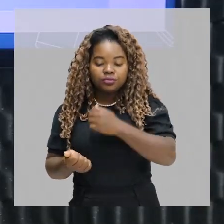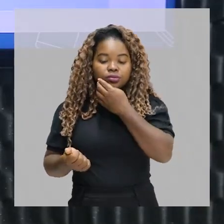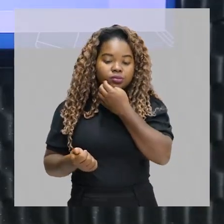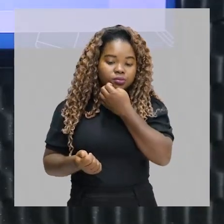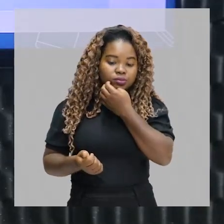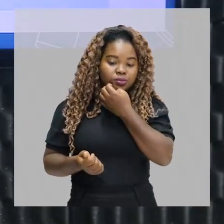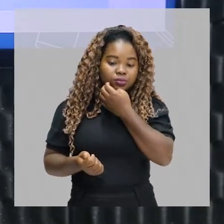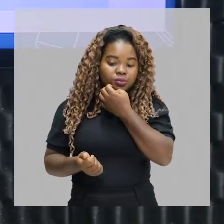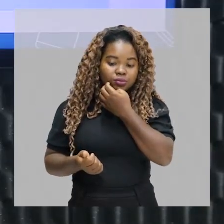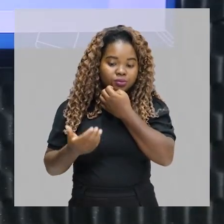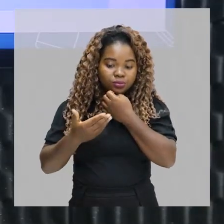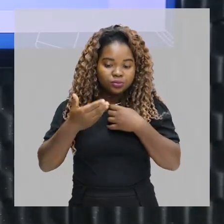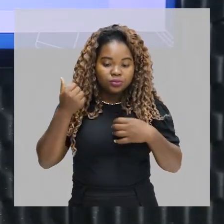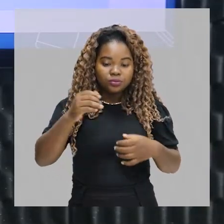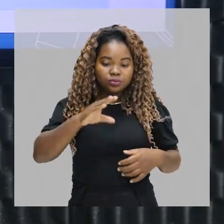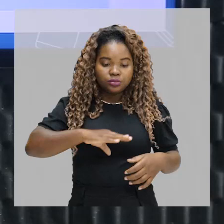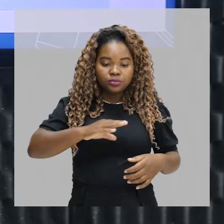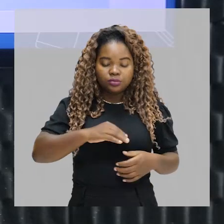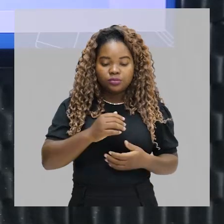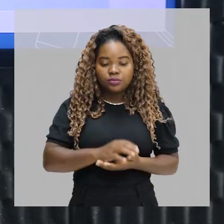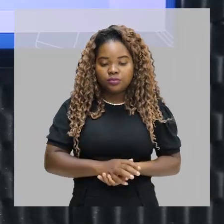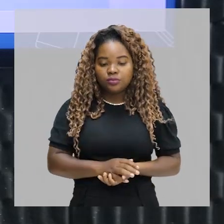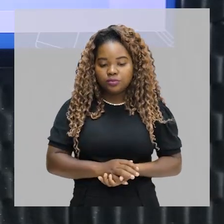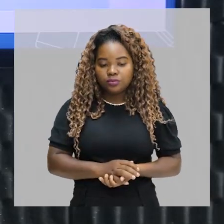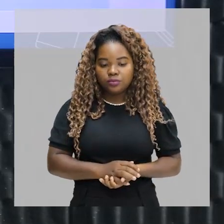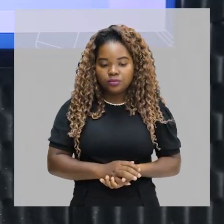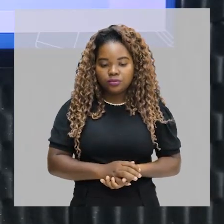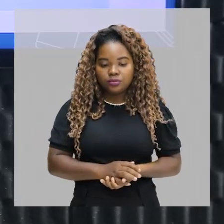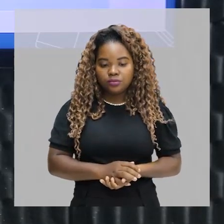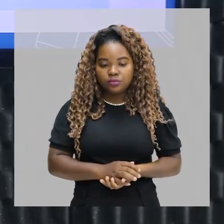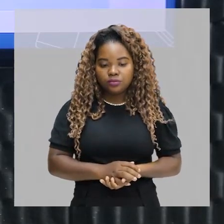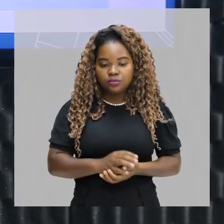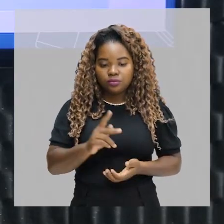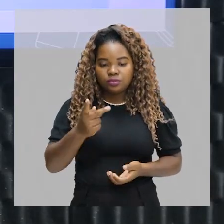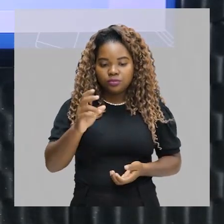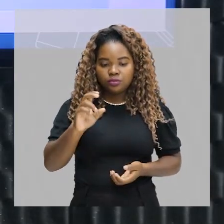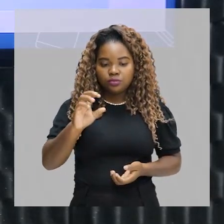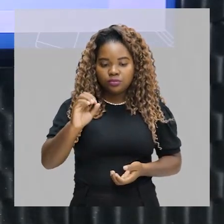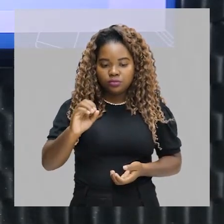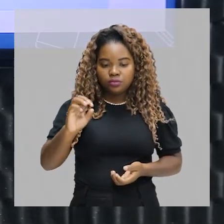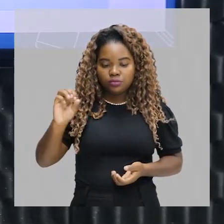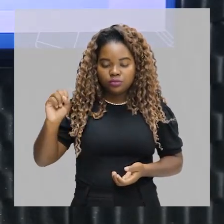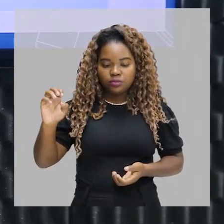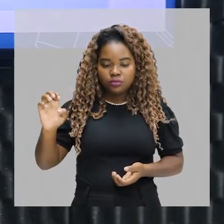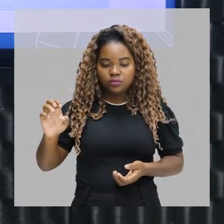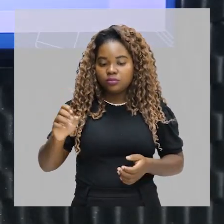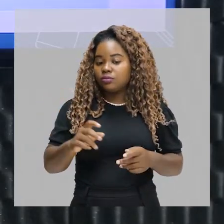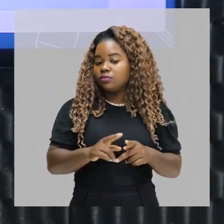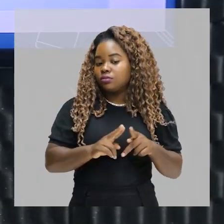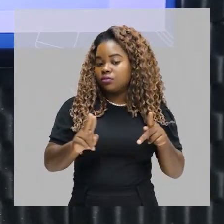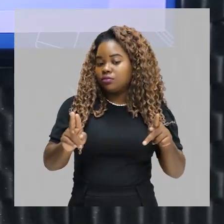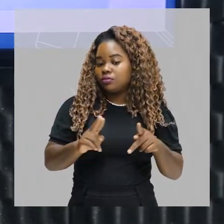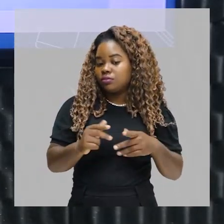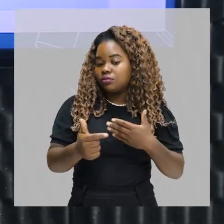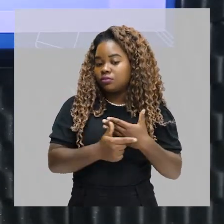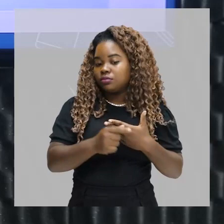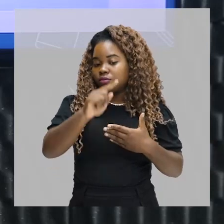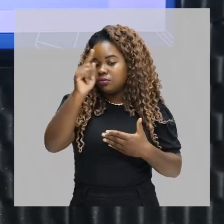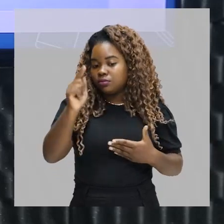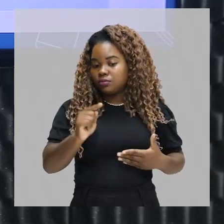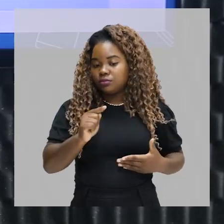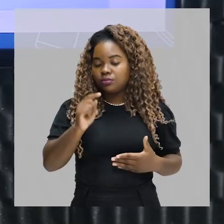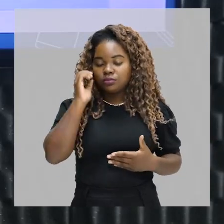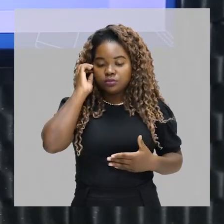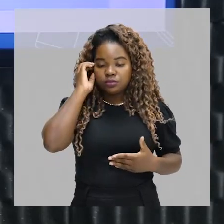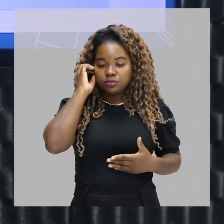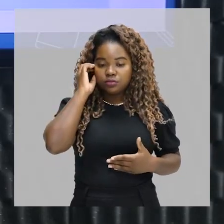algo que soa melhor em português. E o whose é um pronome que, quando ele faz função de interrogativo, quando ele